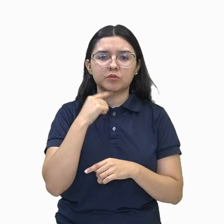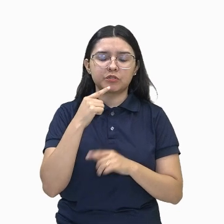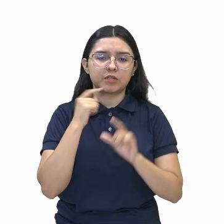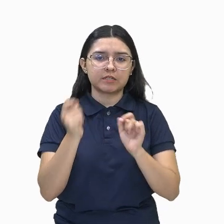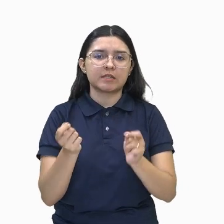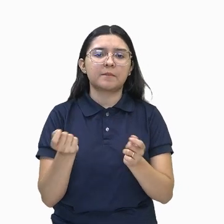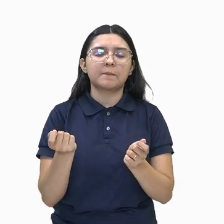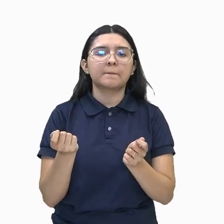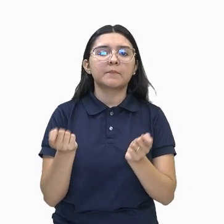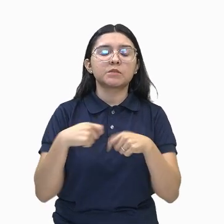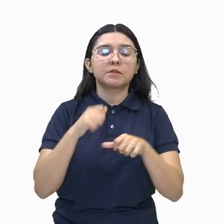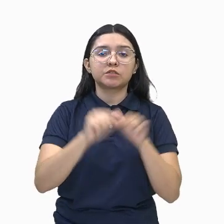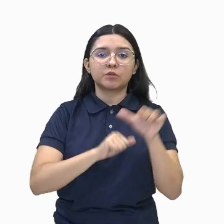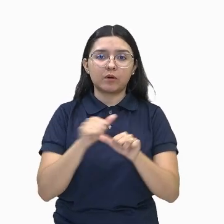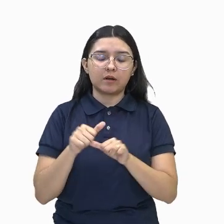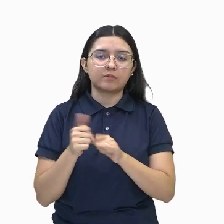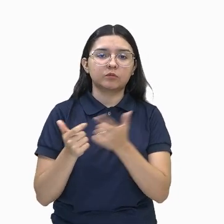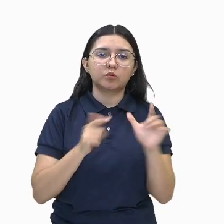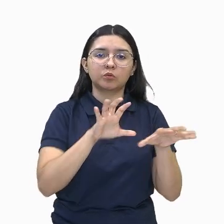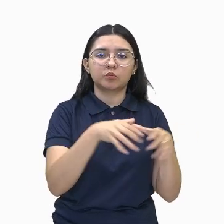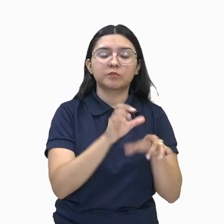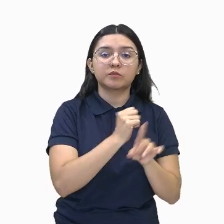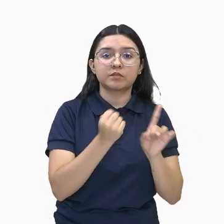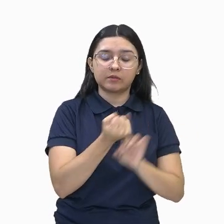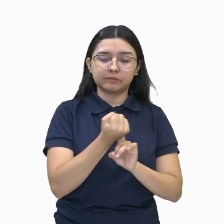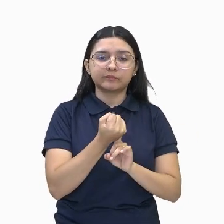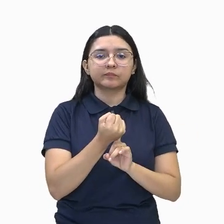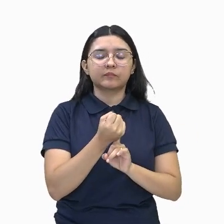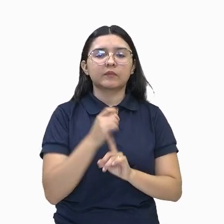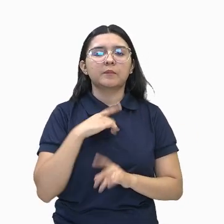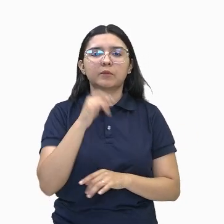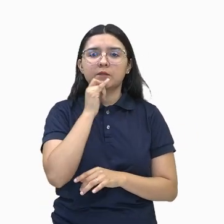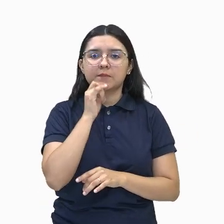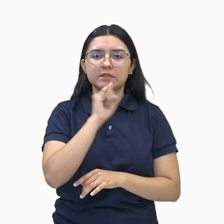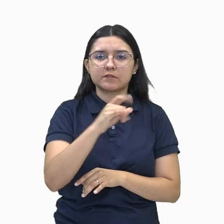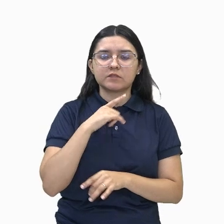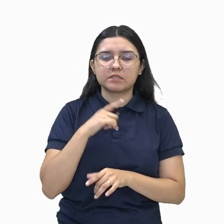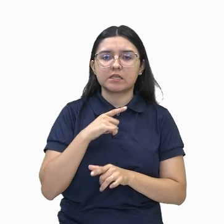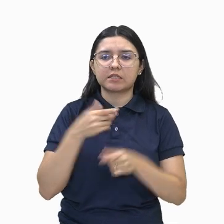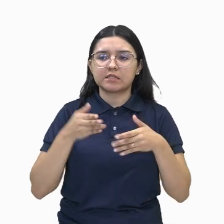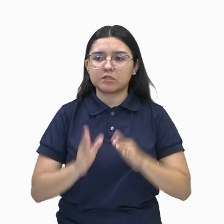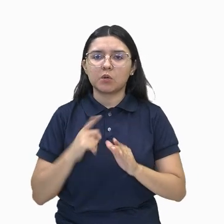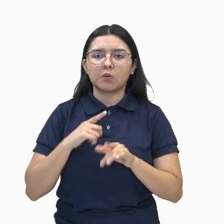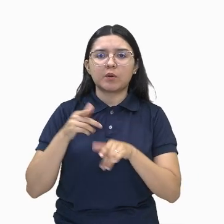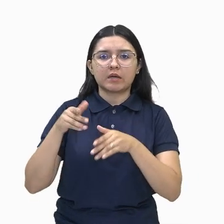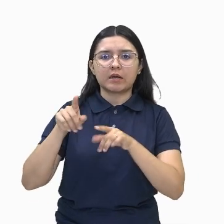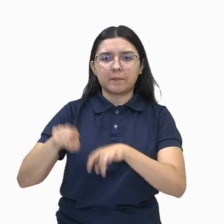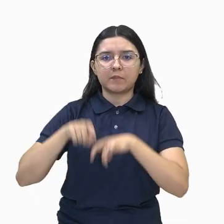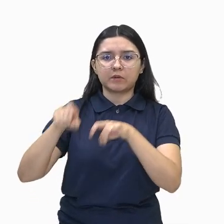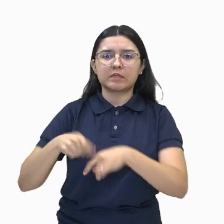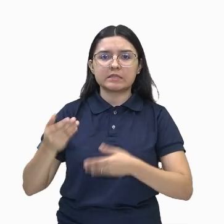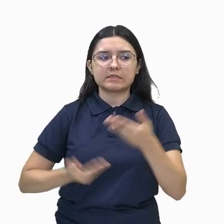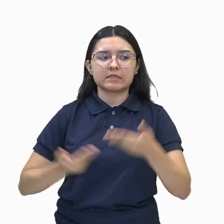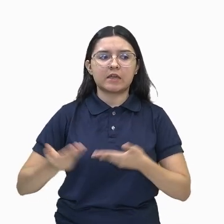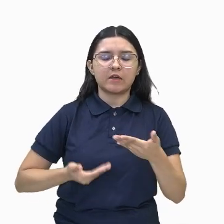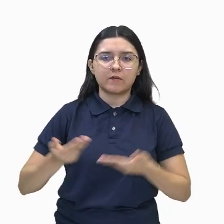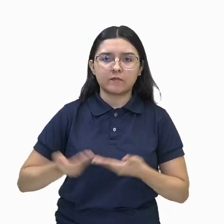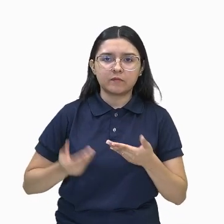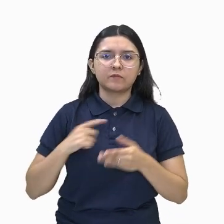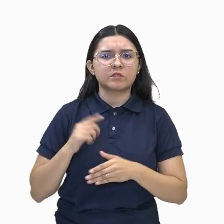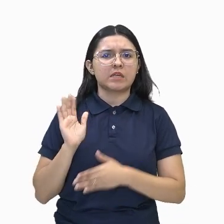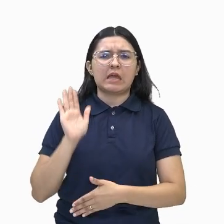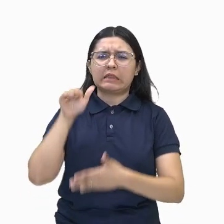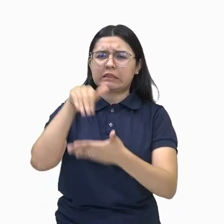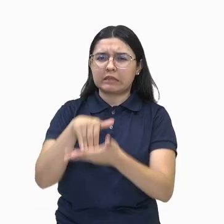social. Ou seja, se você era camponês, era servo, você seria servo até o